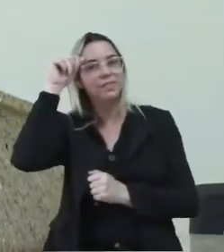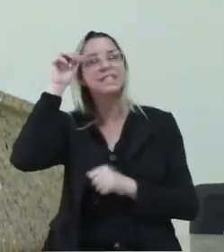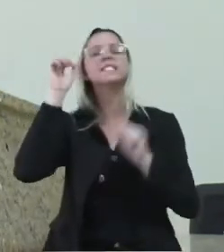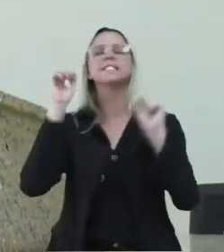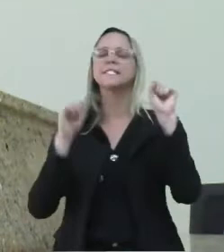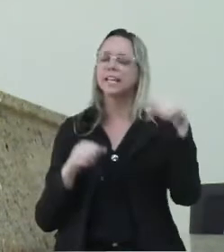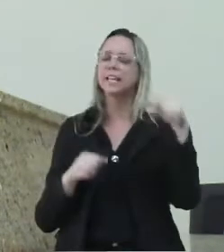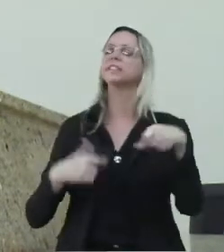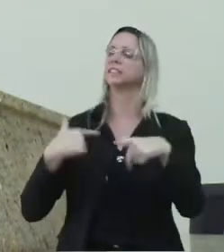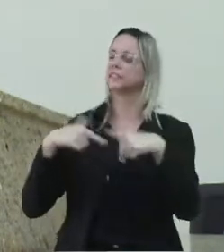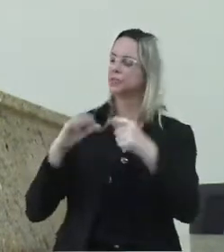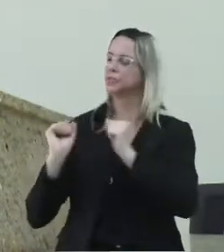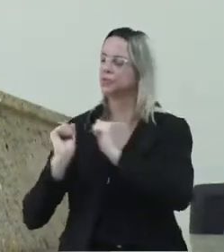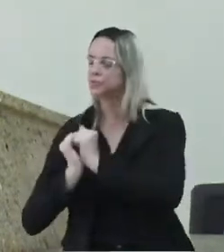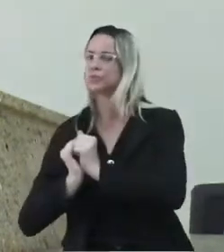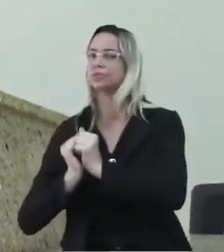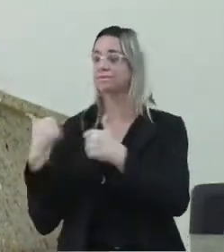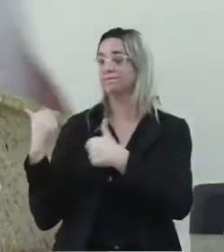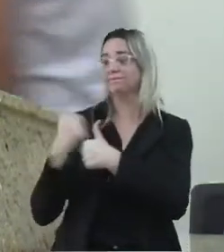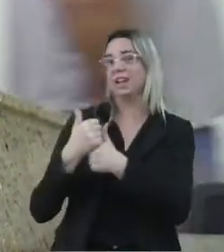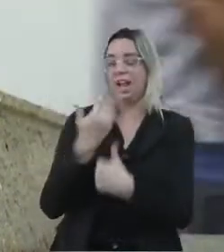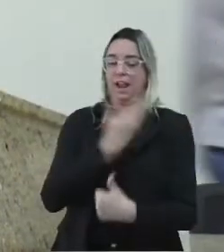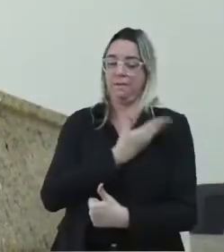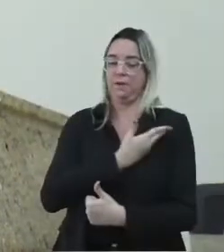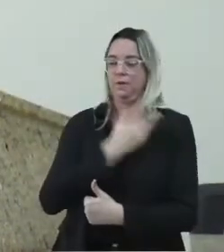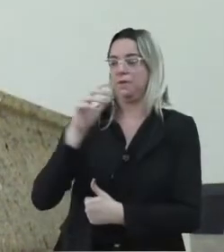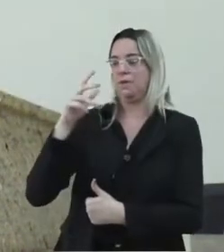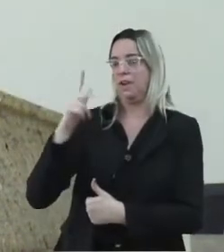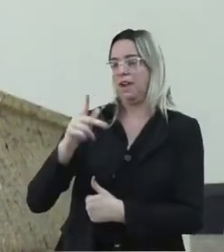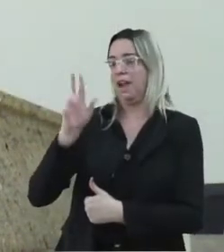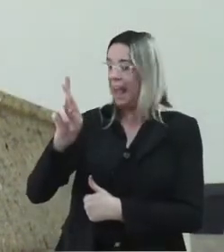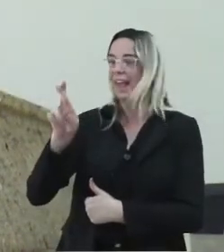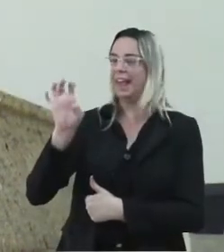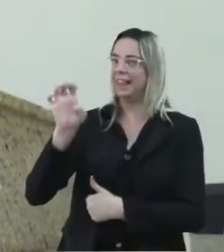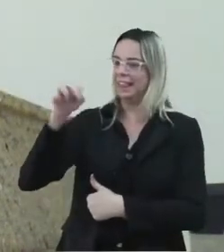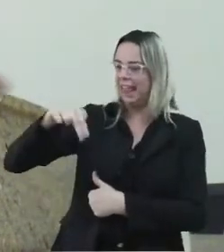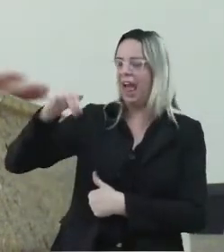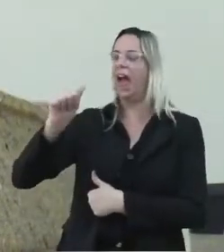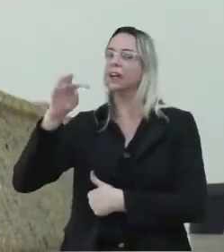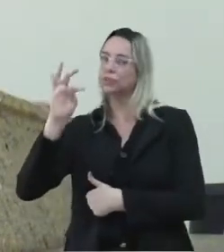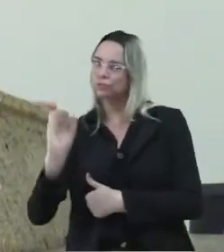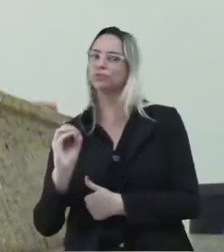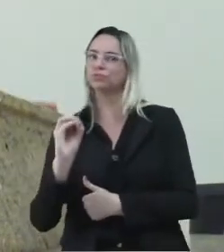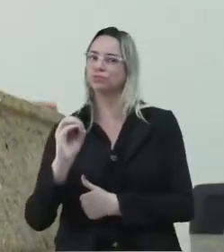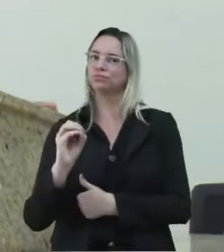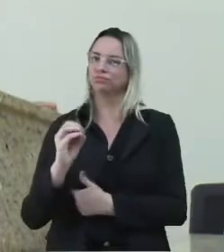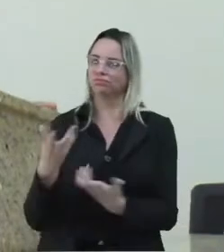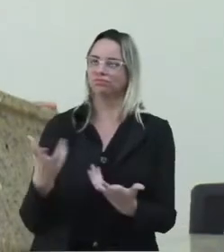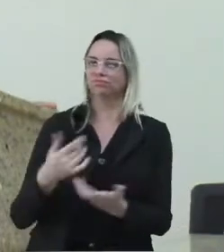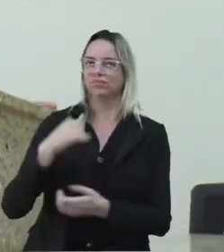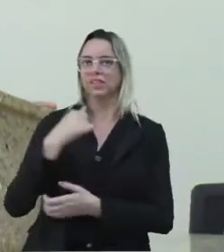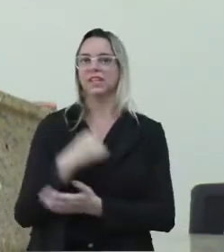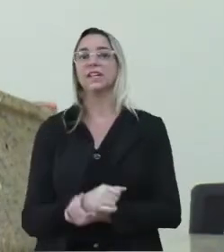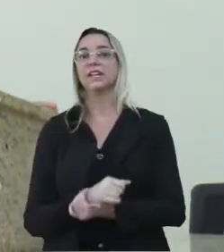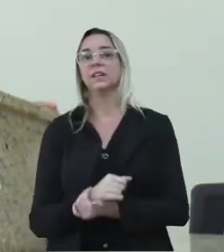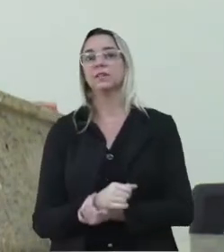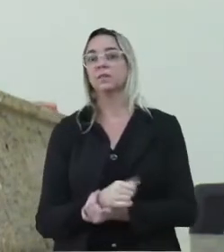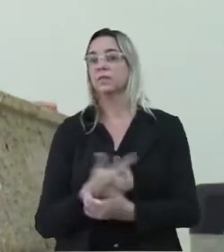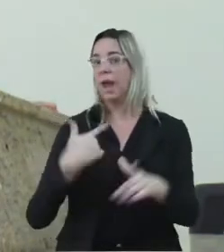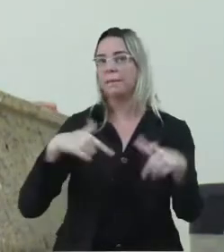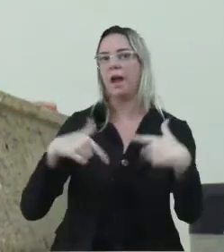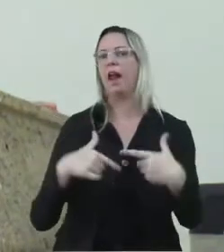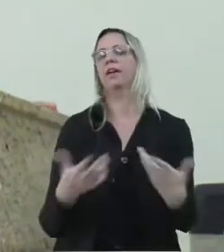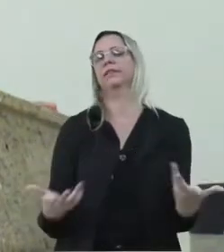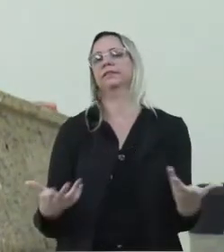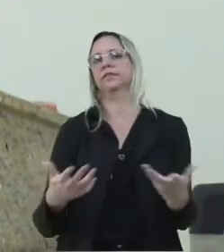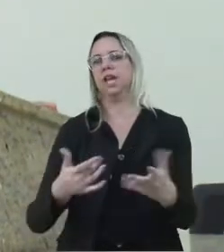fazendo junto com Paulo Renato, né? Nessa administração que caminha pelas mãos do povo, né?